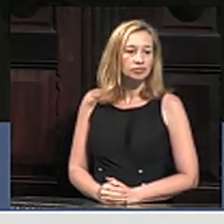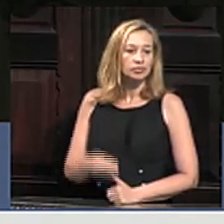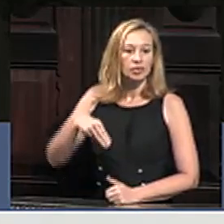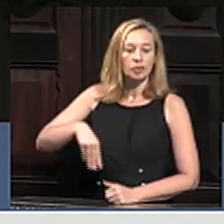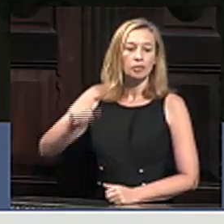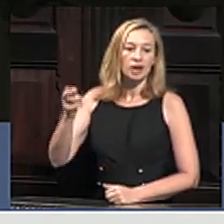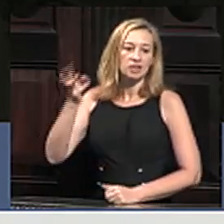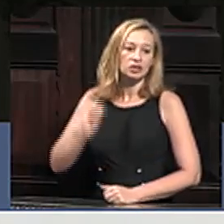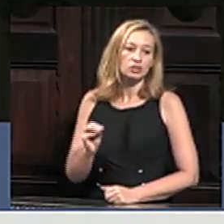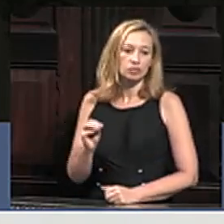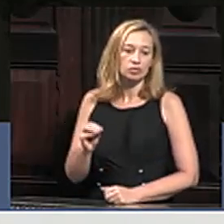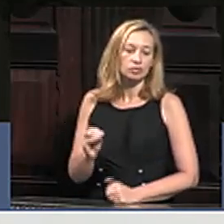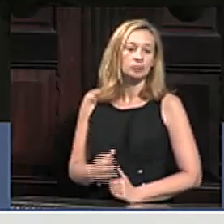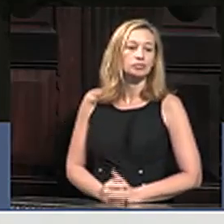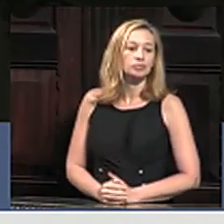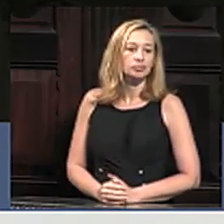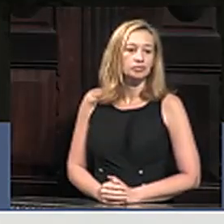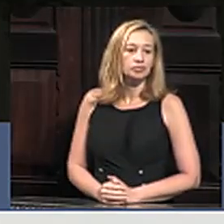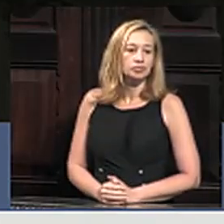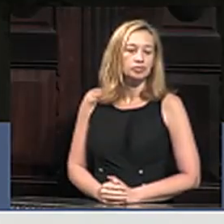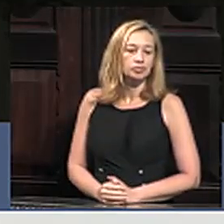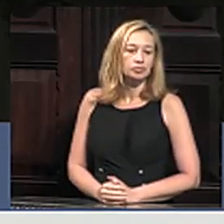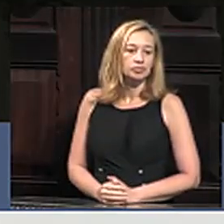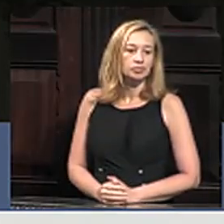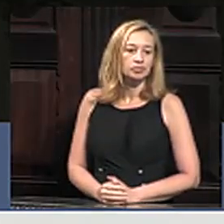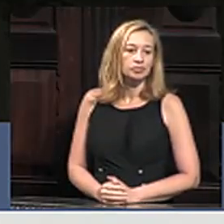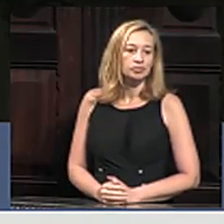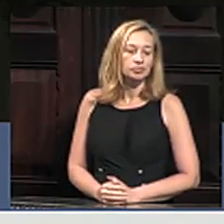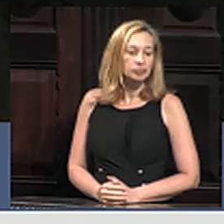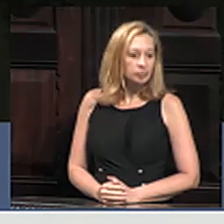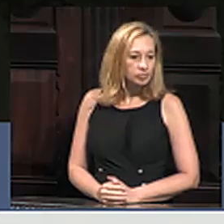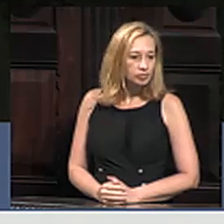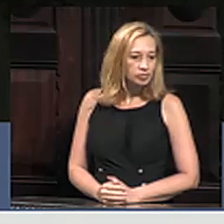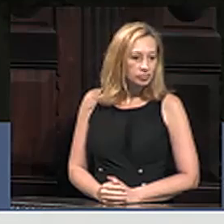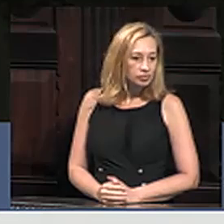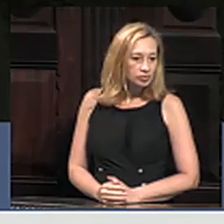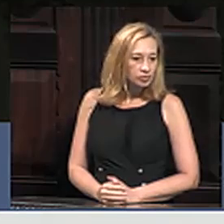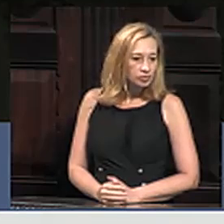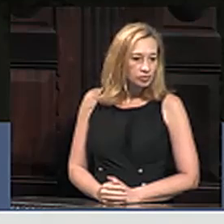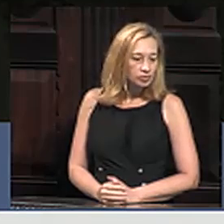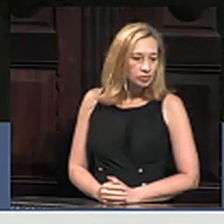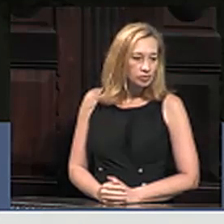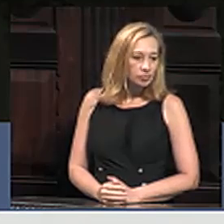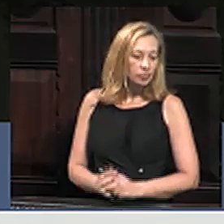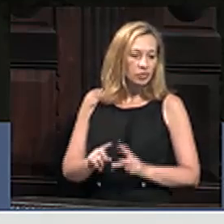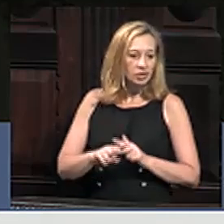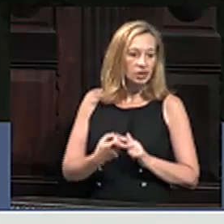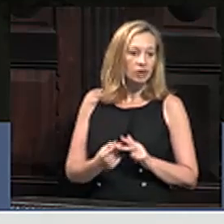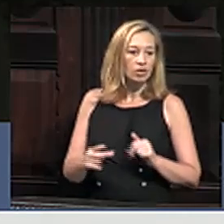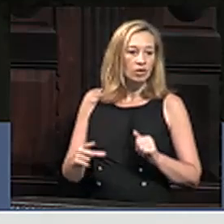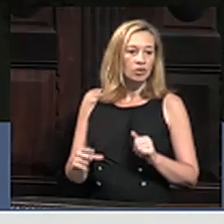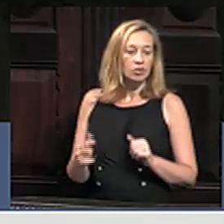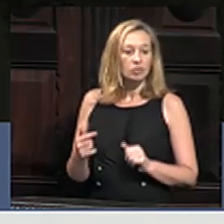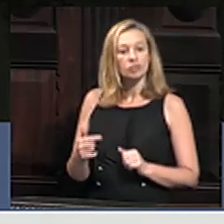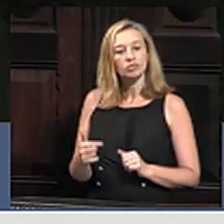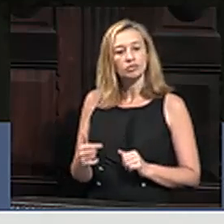Márcio Pacheco, que pretende modificar o parágrafo 1º